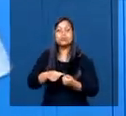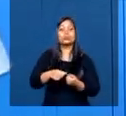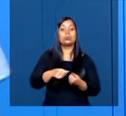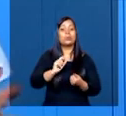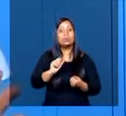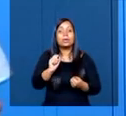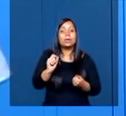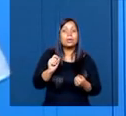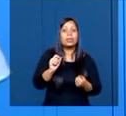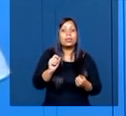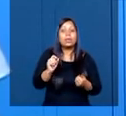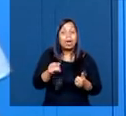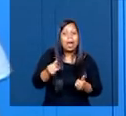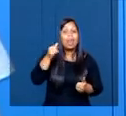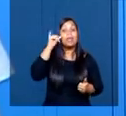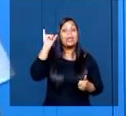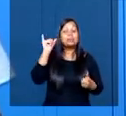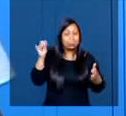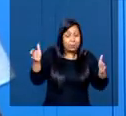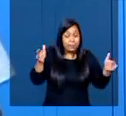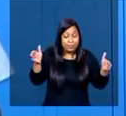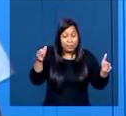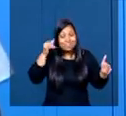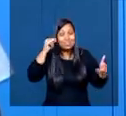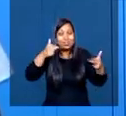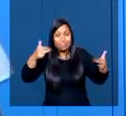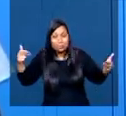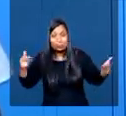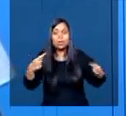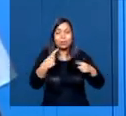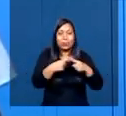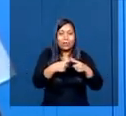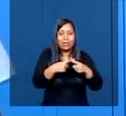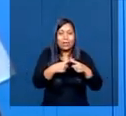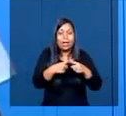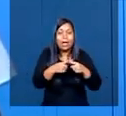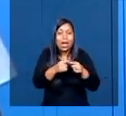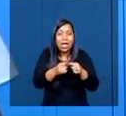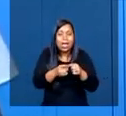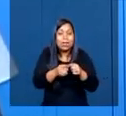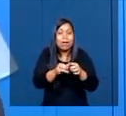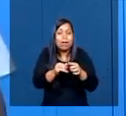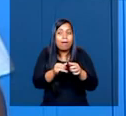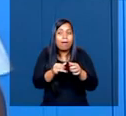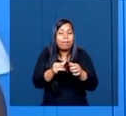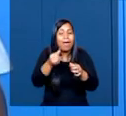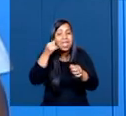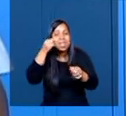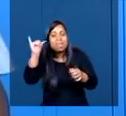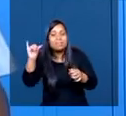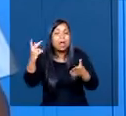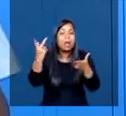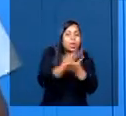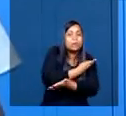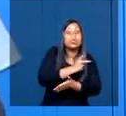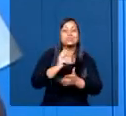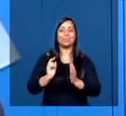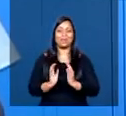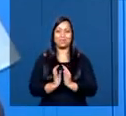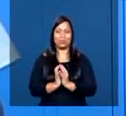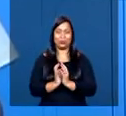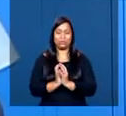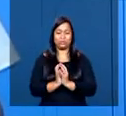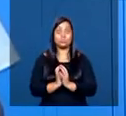da primeiríssima infância, né? A prevenção de autismo, de psicose, de uma